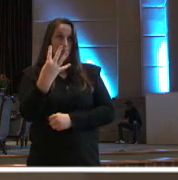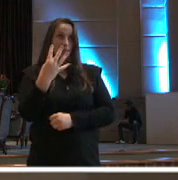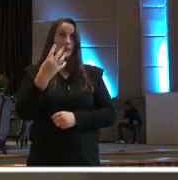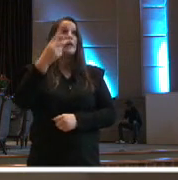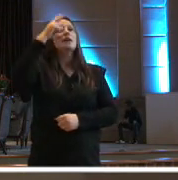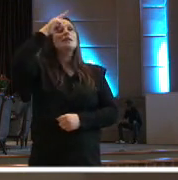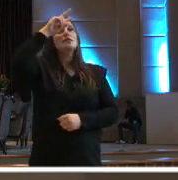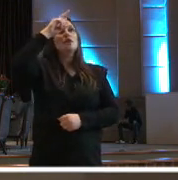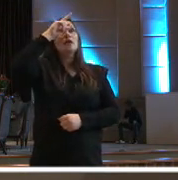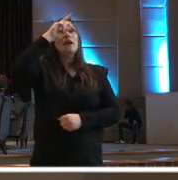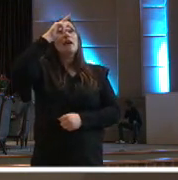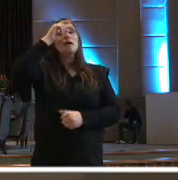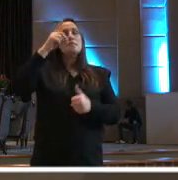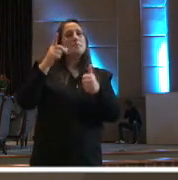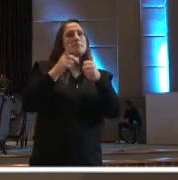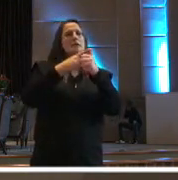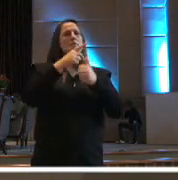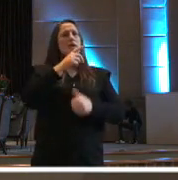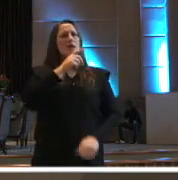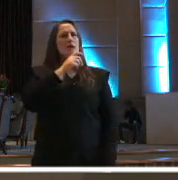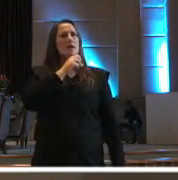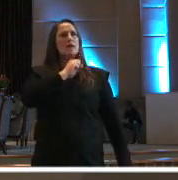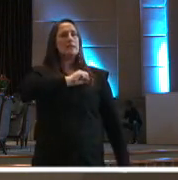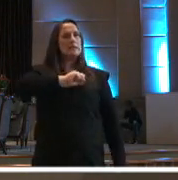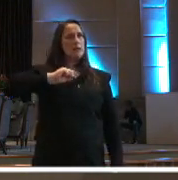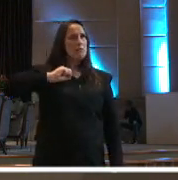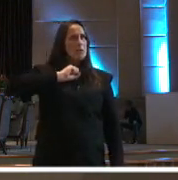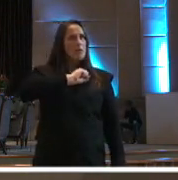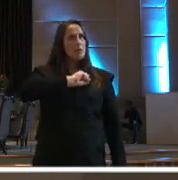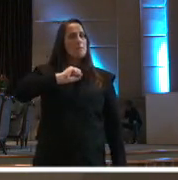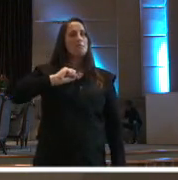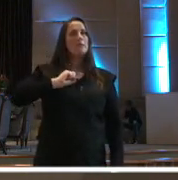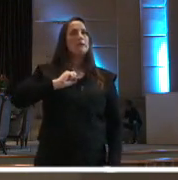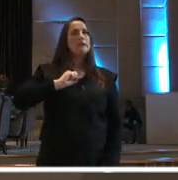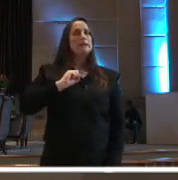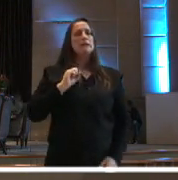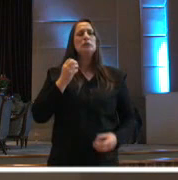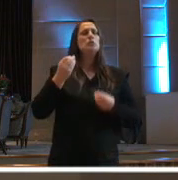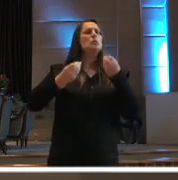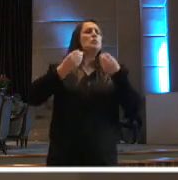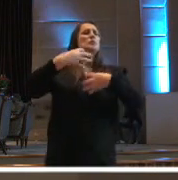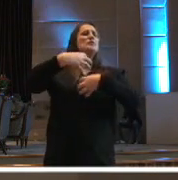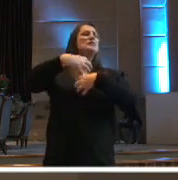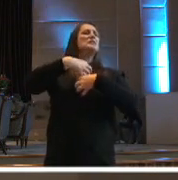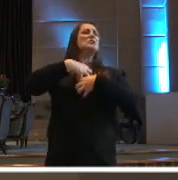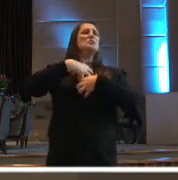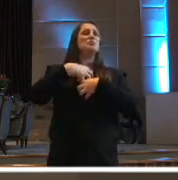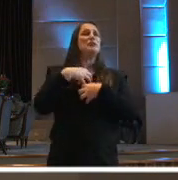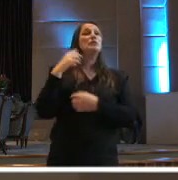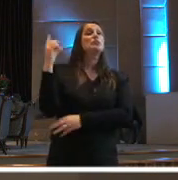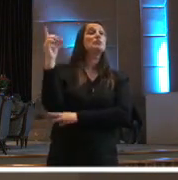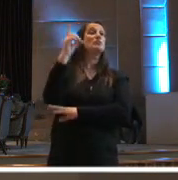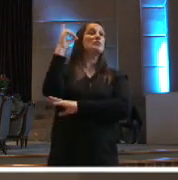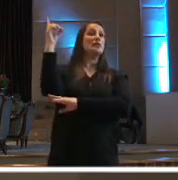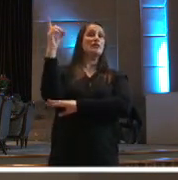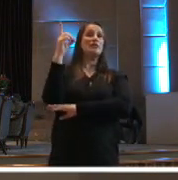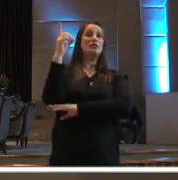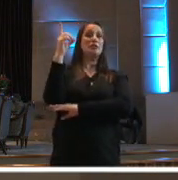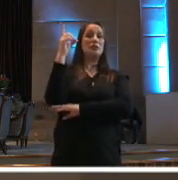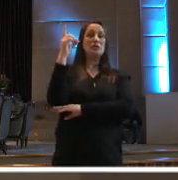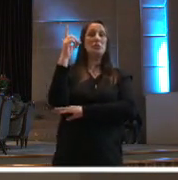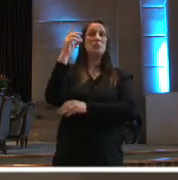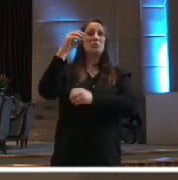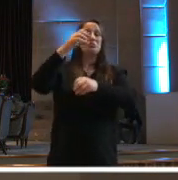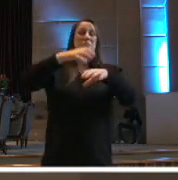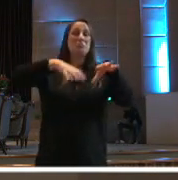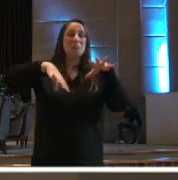1 Samuel, na perspectiva dos sentimentos de Davi em meio a toda essa